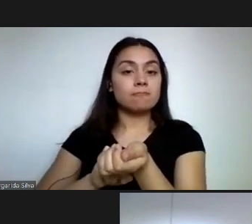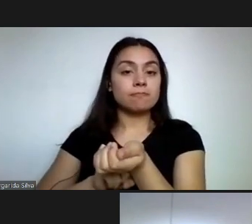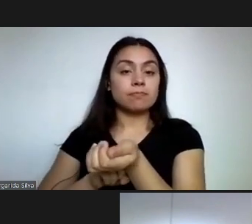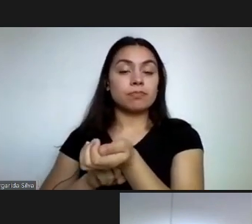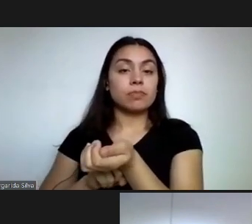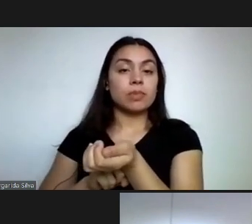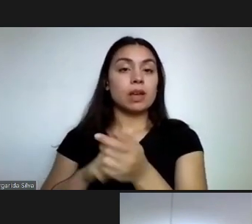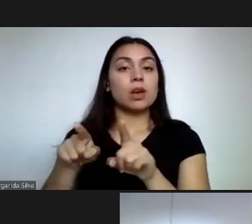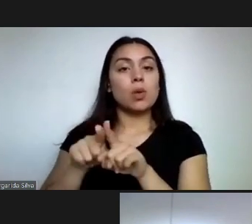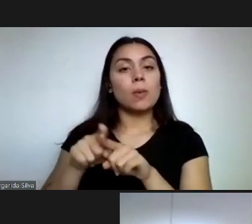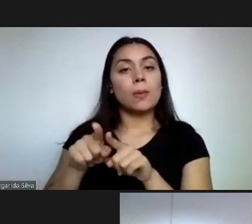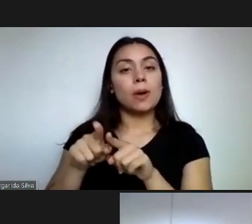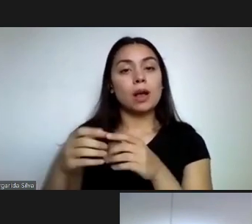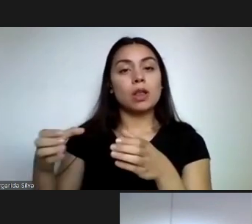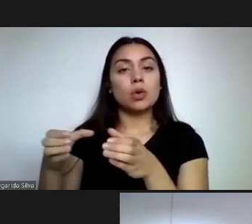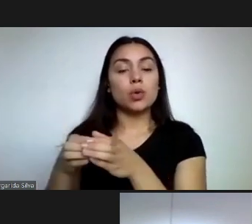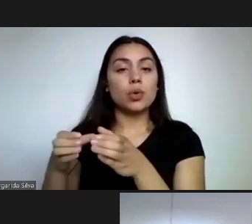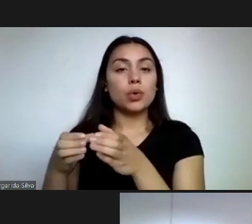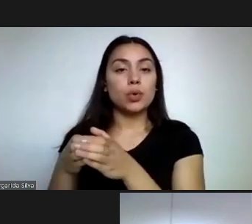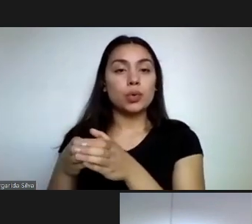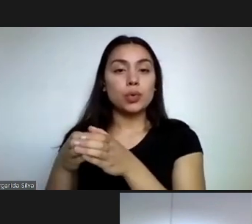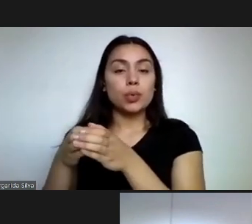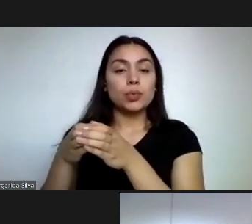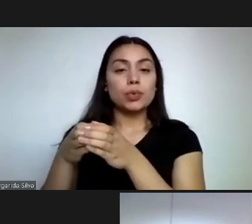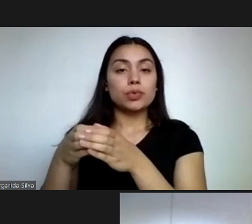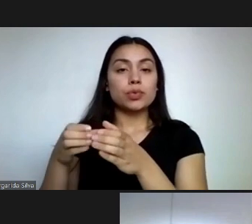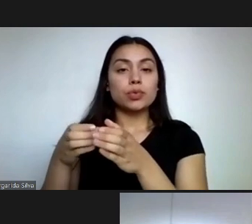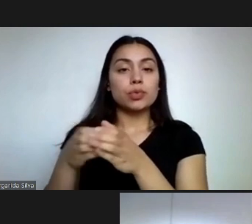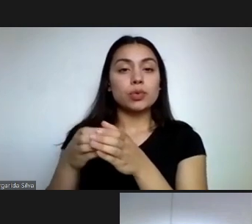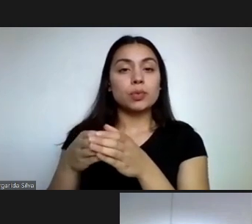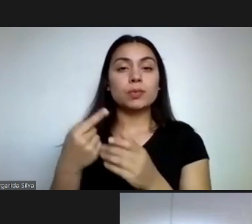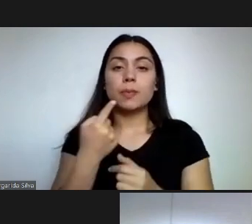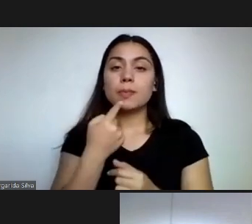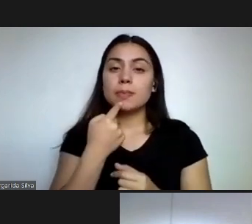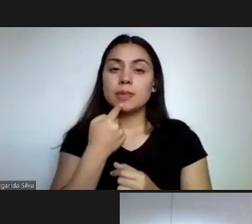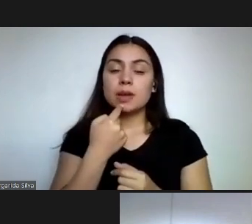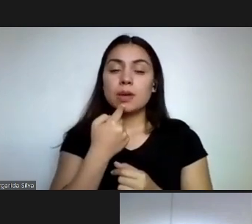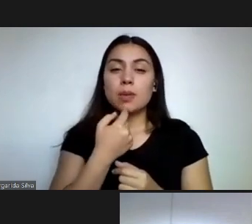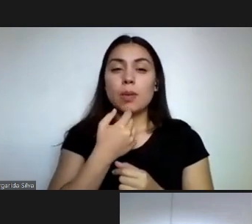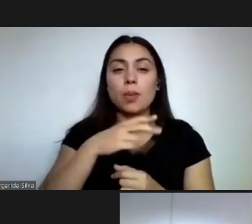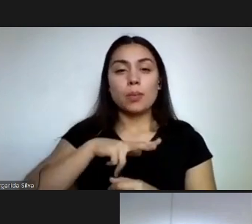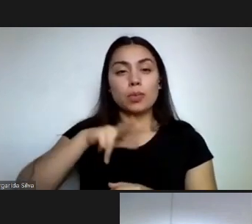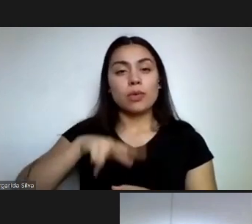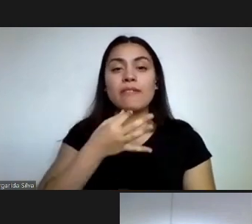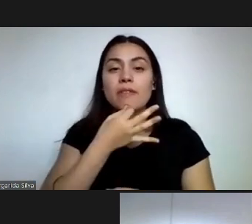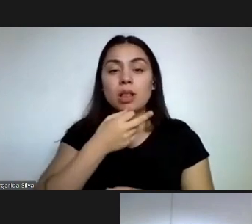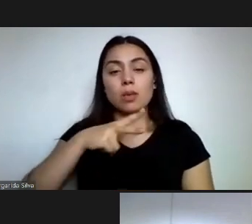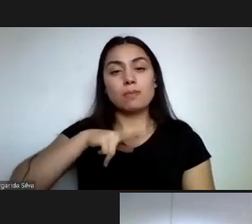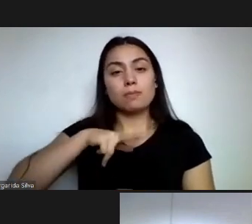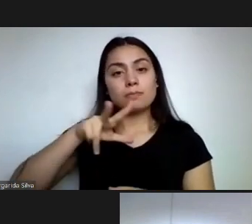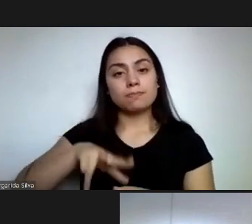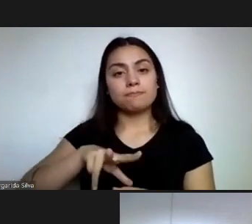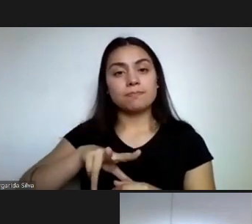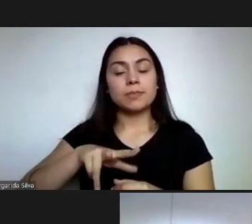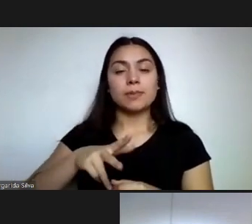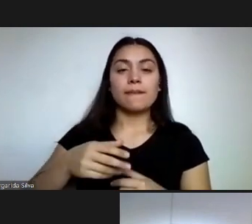certas populações falam o português vindo de outros contextos onde o português é a língua